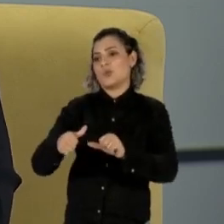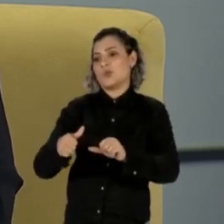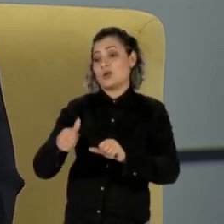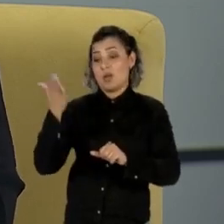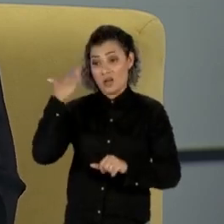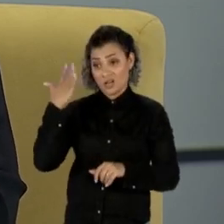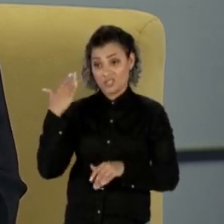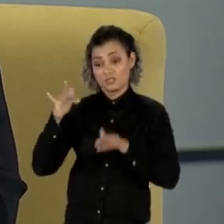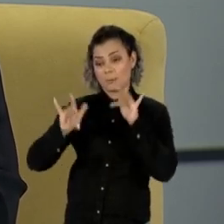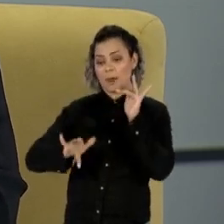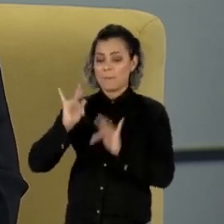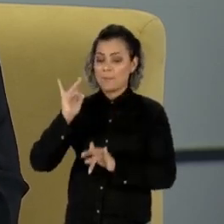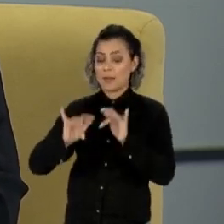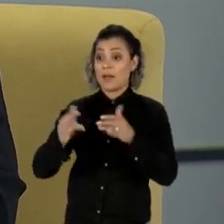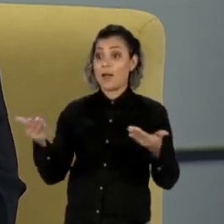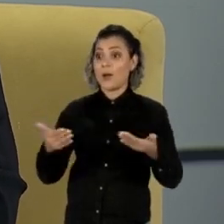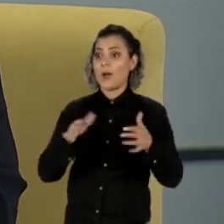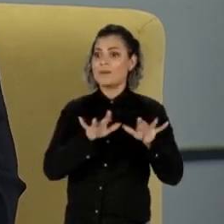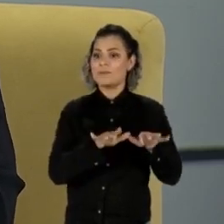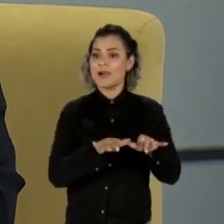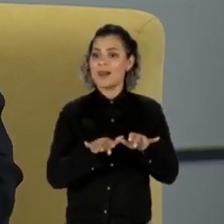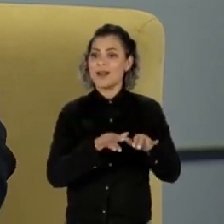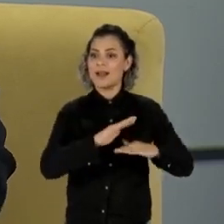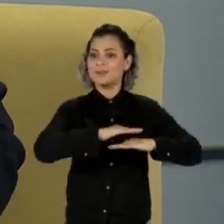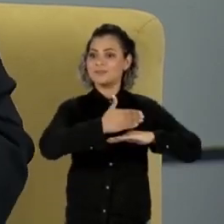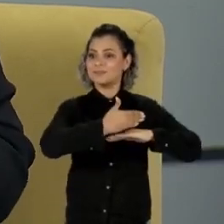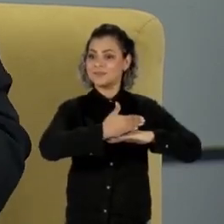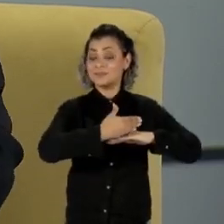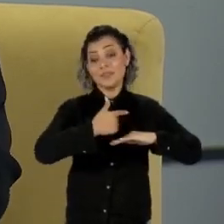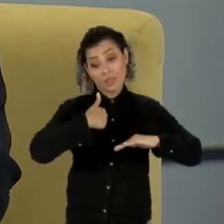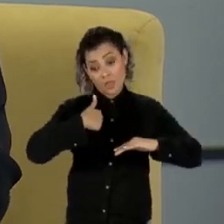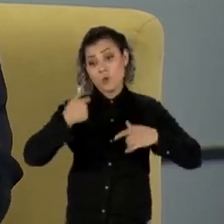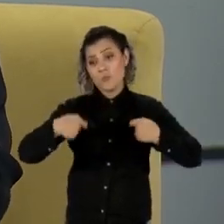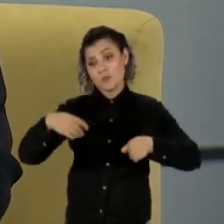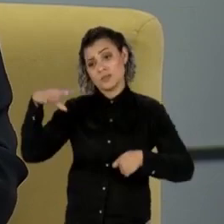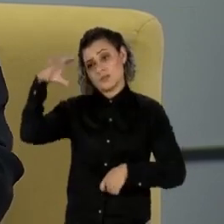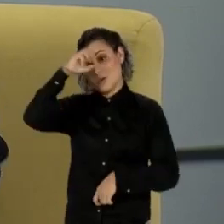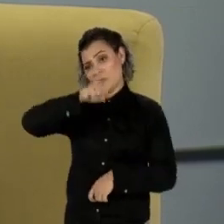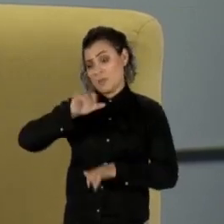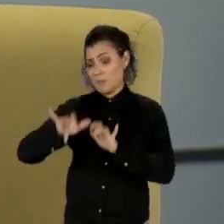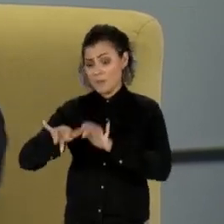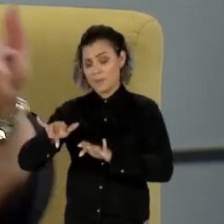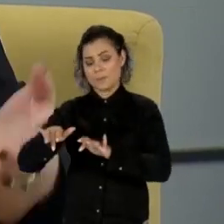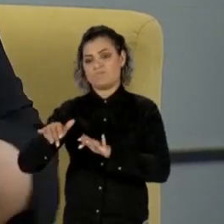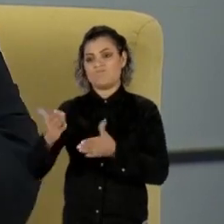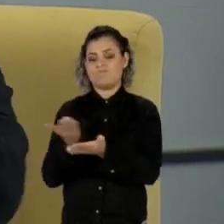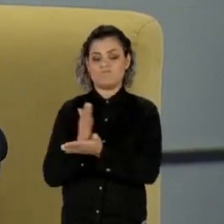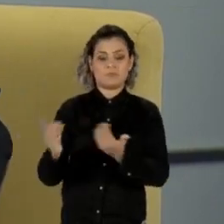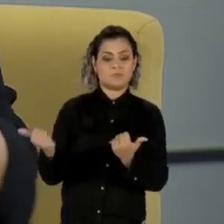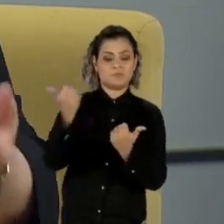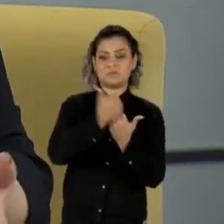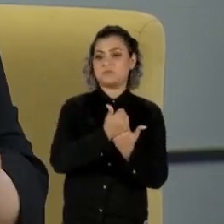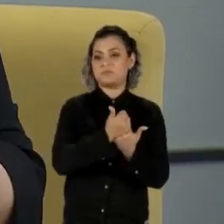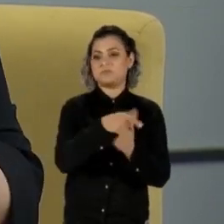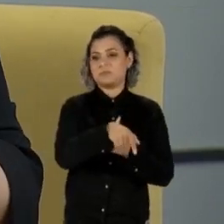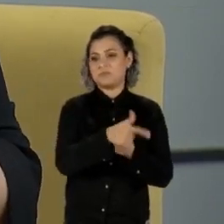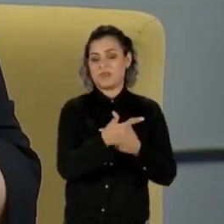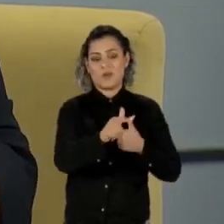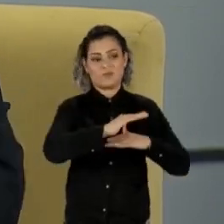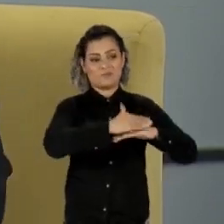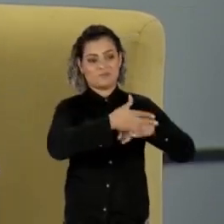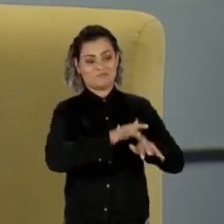cada vez mais os profissionais precisam entender que eu preciso aprender eu preciso me movimentar para